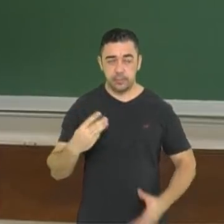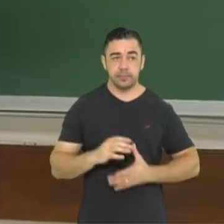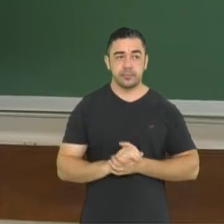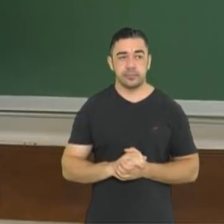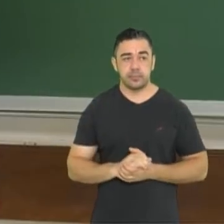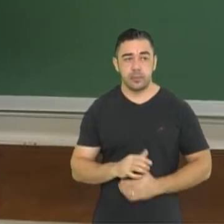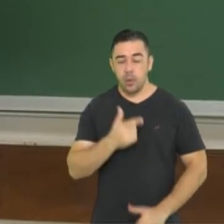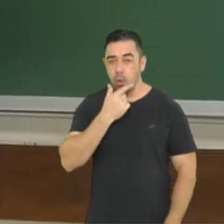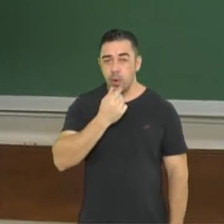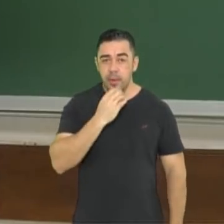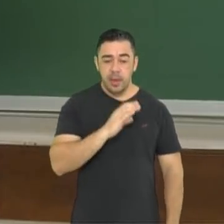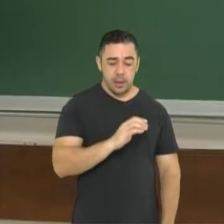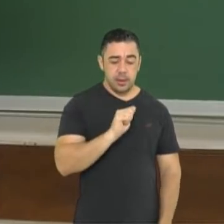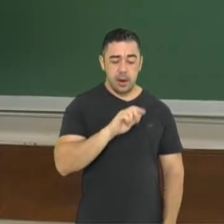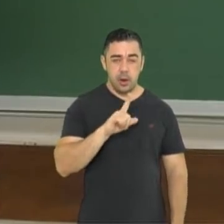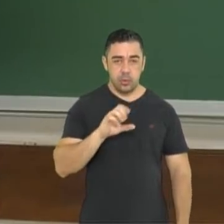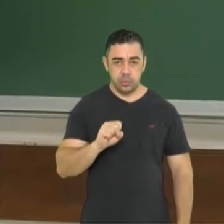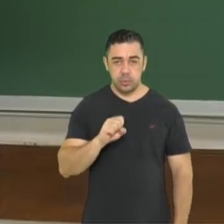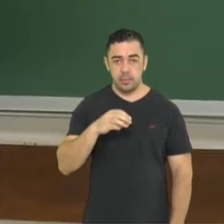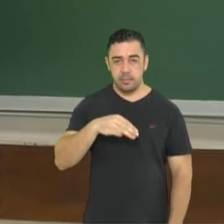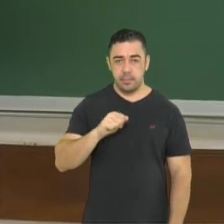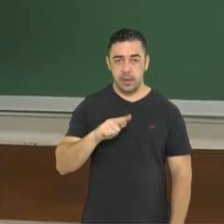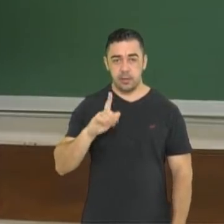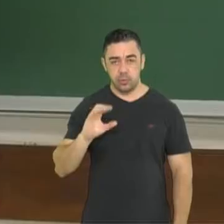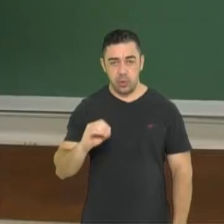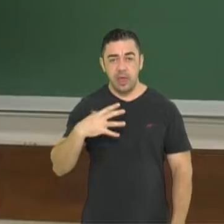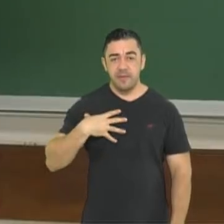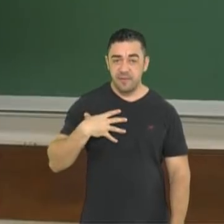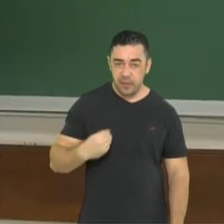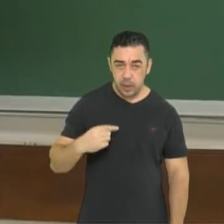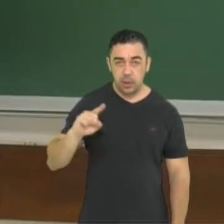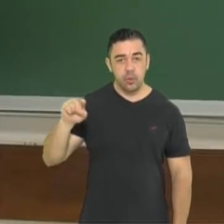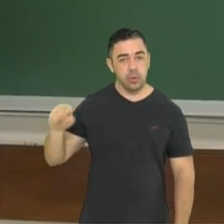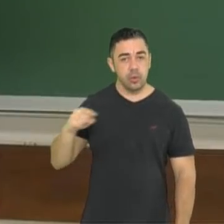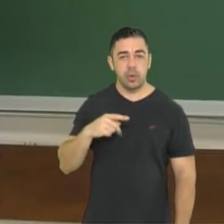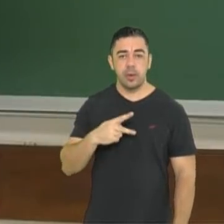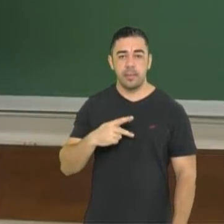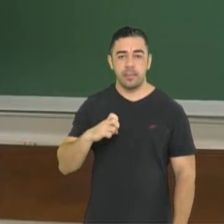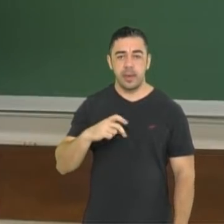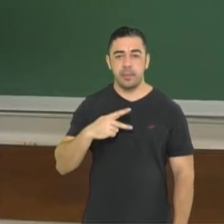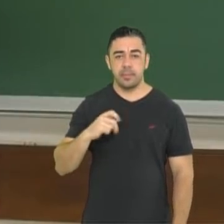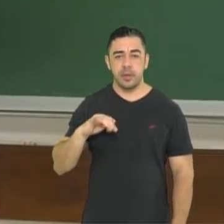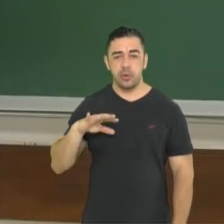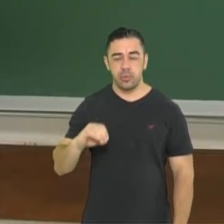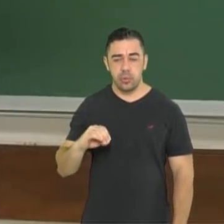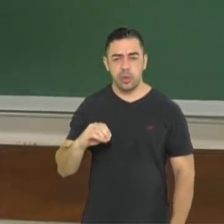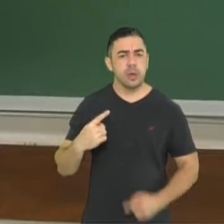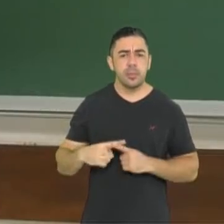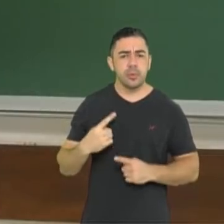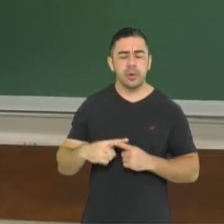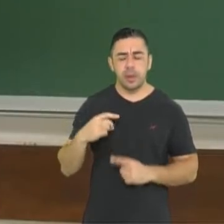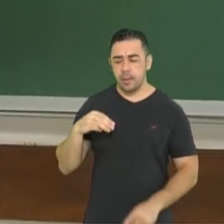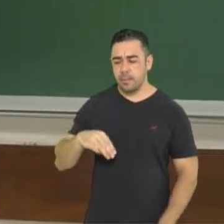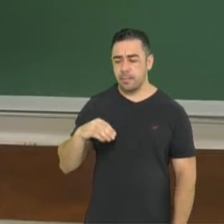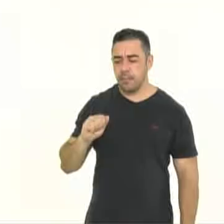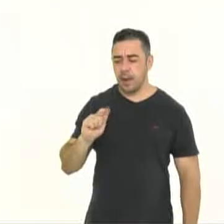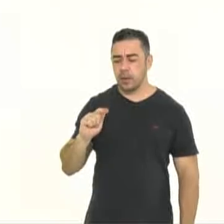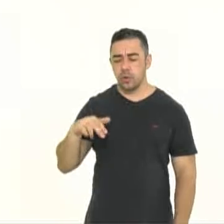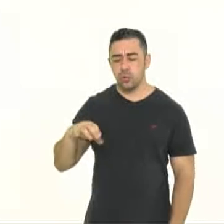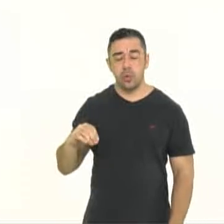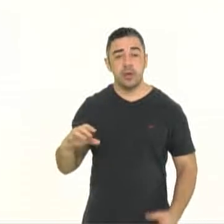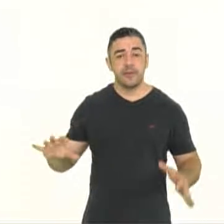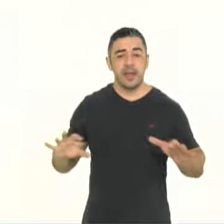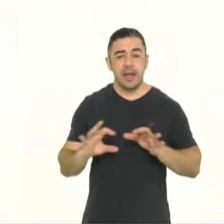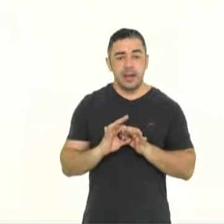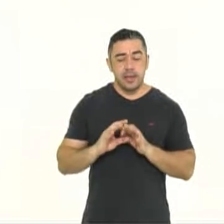O Carlos Magno ele é filho e sucessor de Pepino Breve. Não é? E por que Magno, professor? Não, aí já não sei. Deu continuidade à aliança com a igreja e